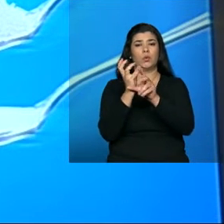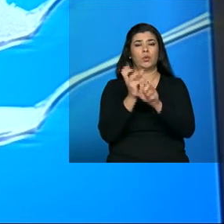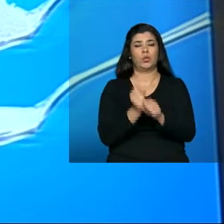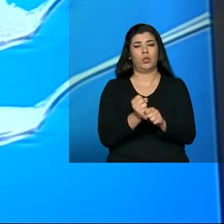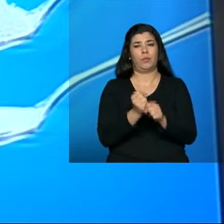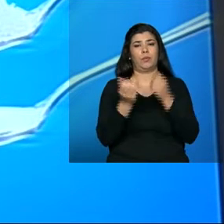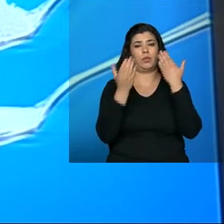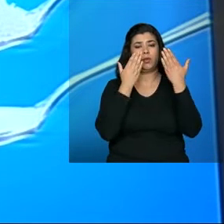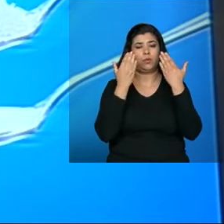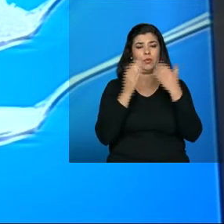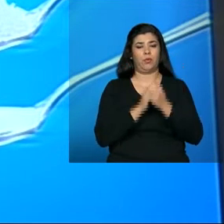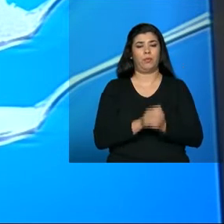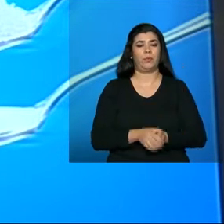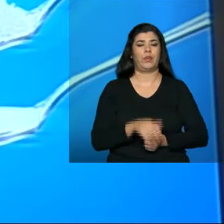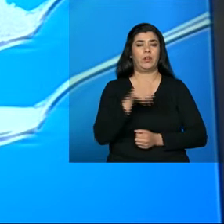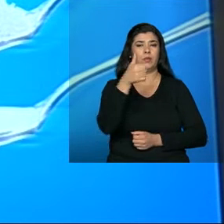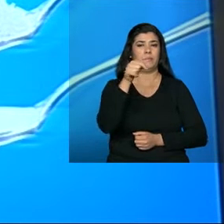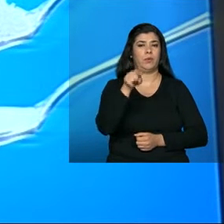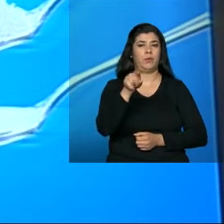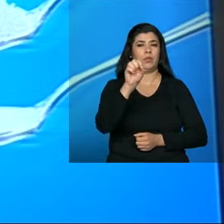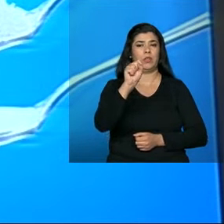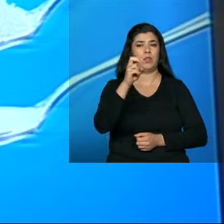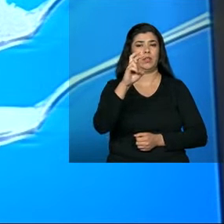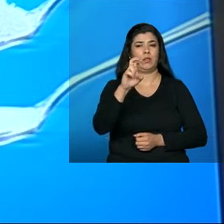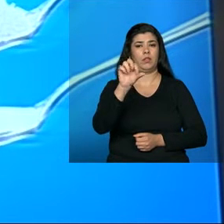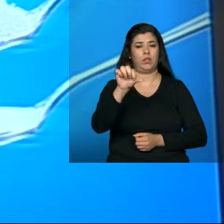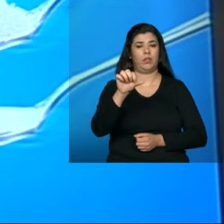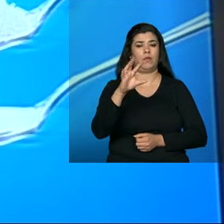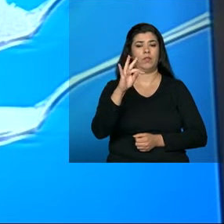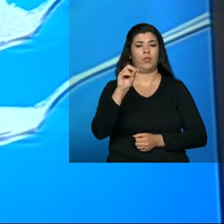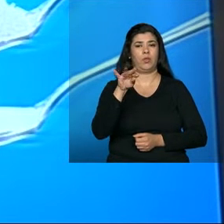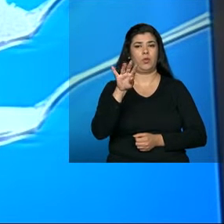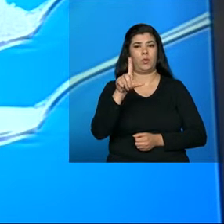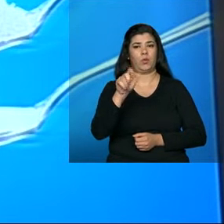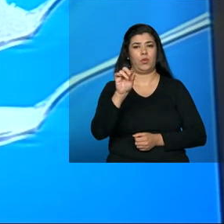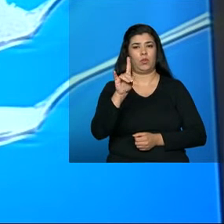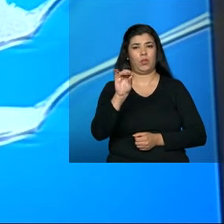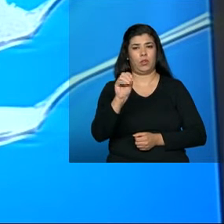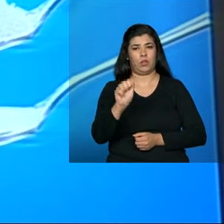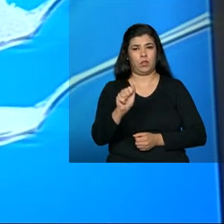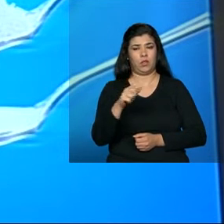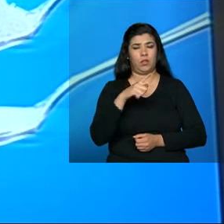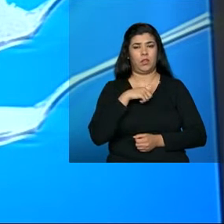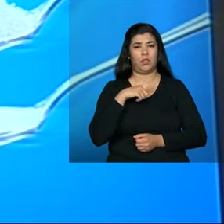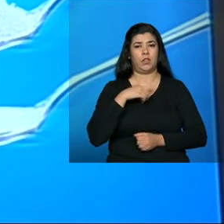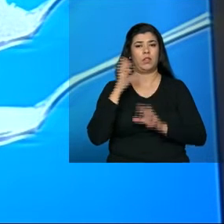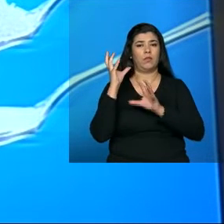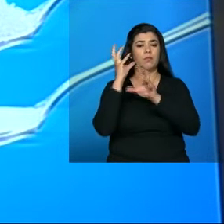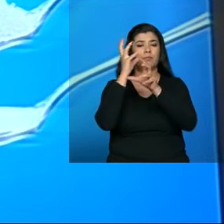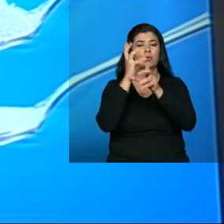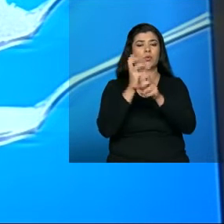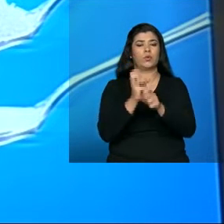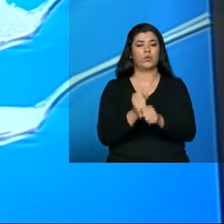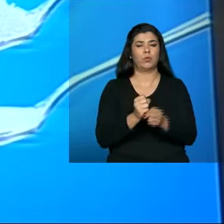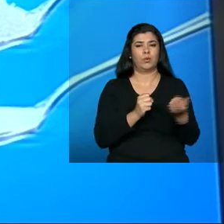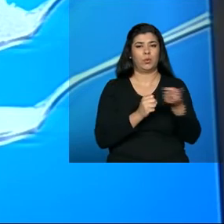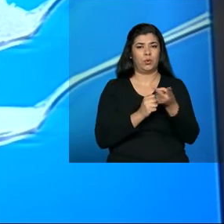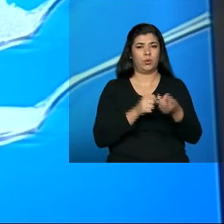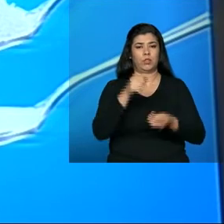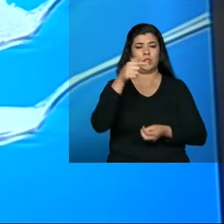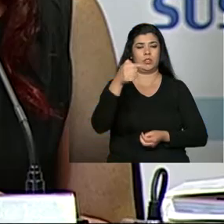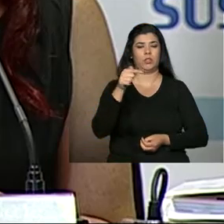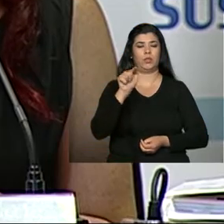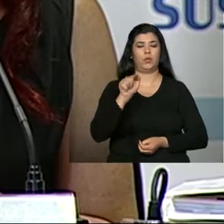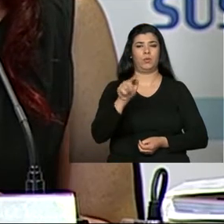que foi reduzido nessa etapa que a gente está divulgando hoje, tem um total acumulado de 7.652